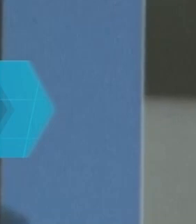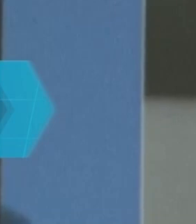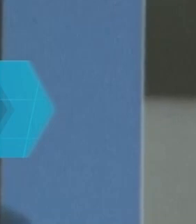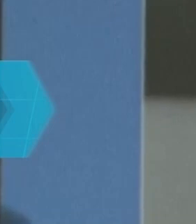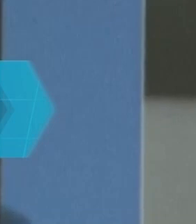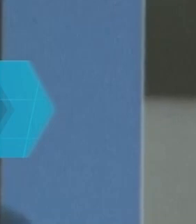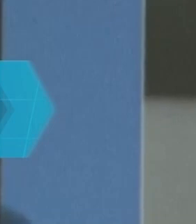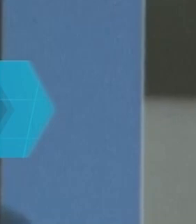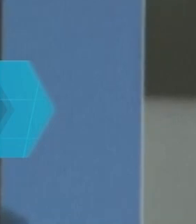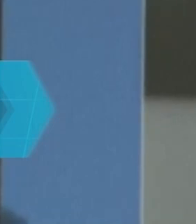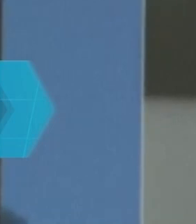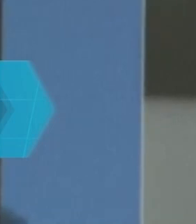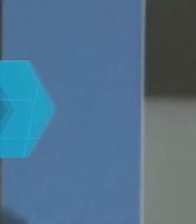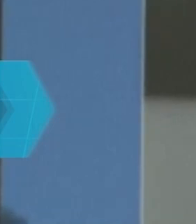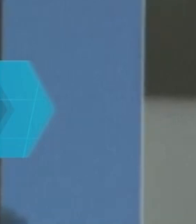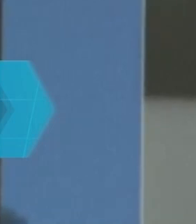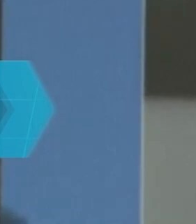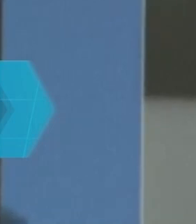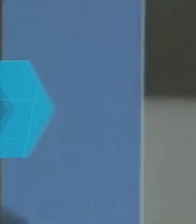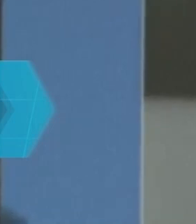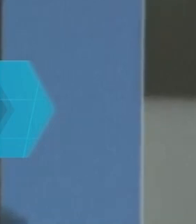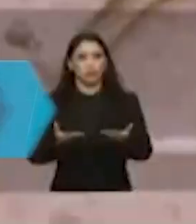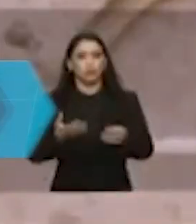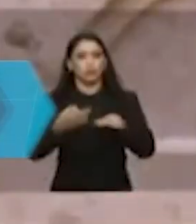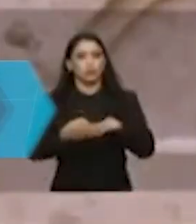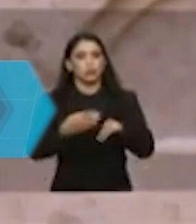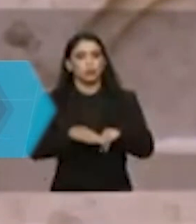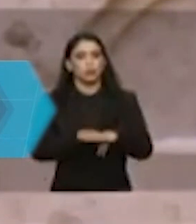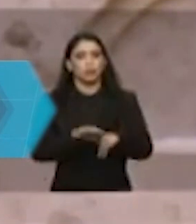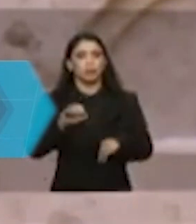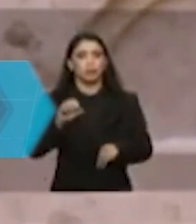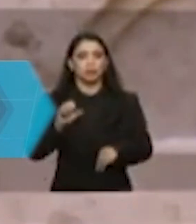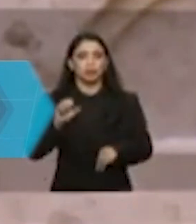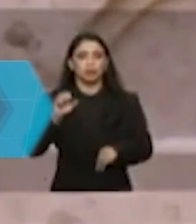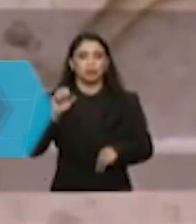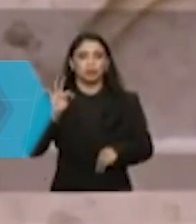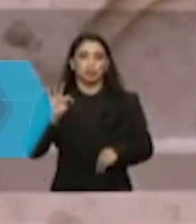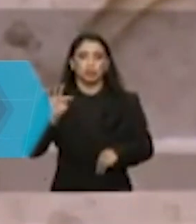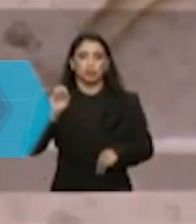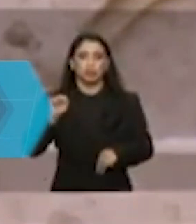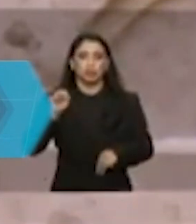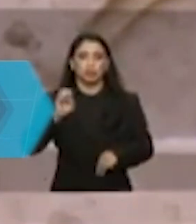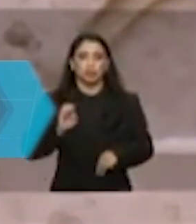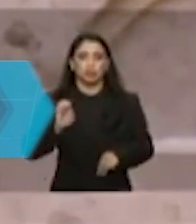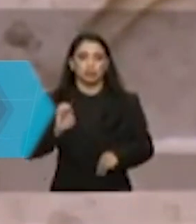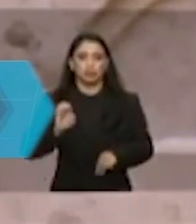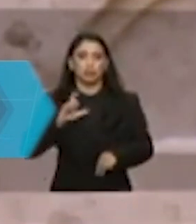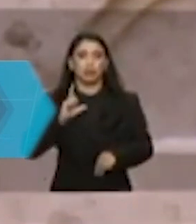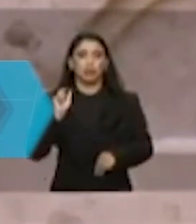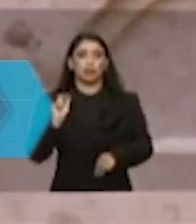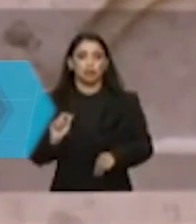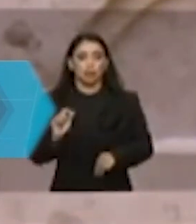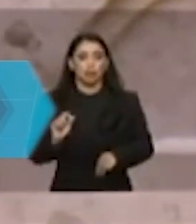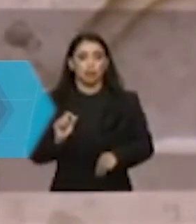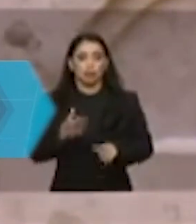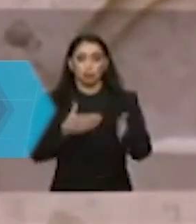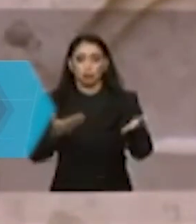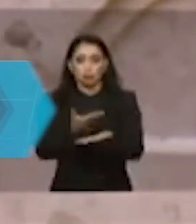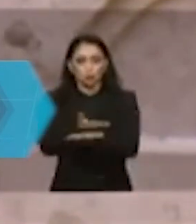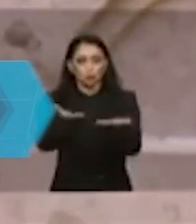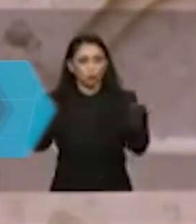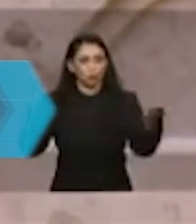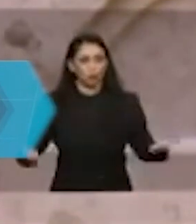eles foram um bando de moleques e responsáveis Augusto áreas que hoje é o atual procurador-geral da República